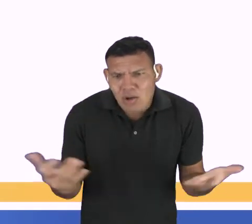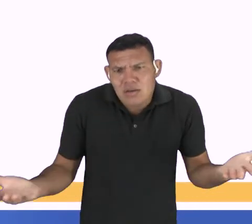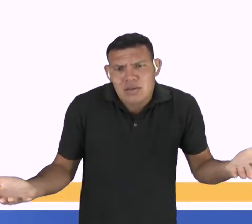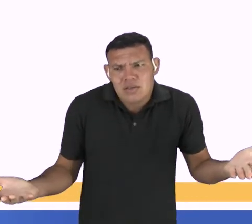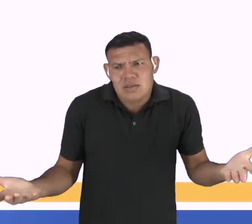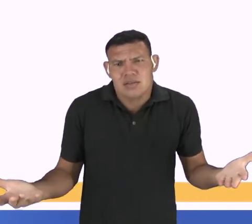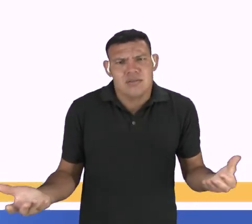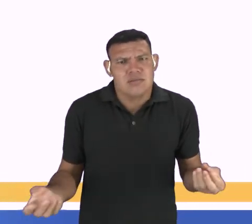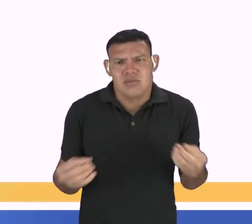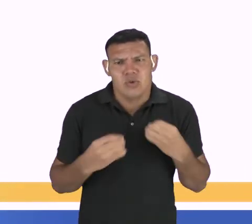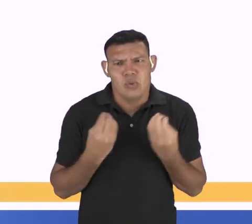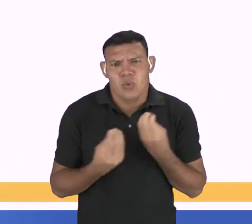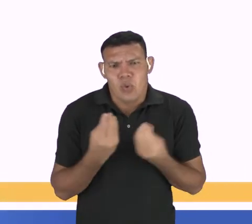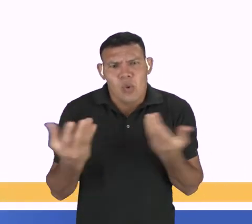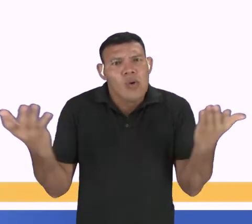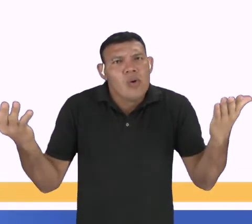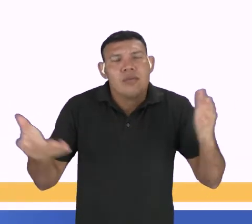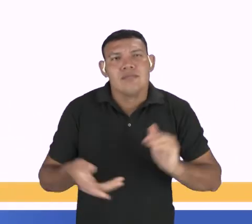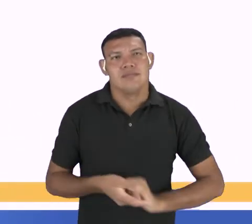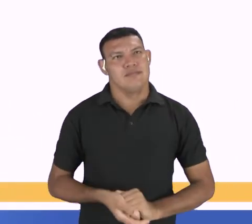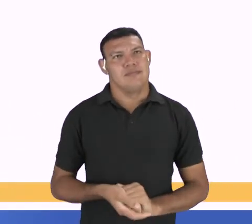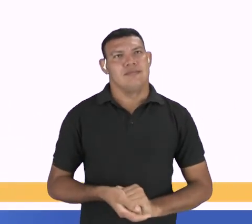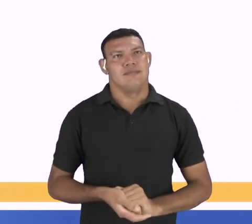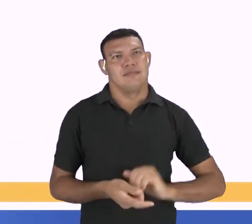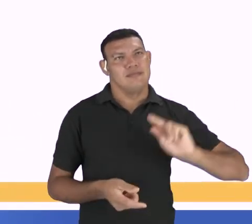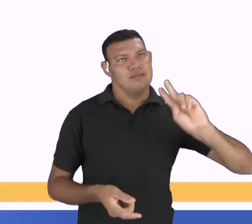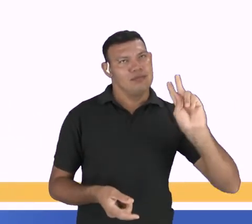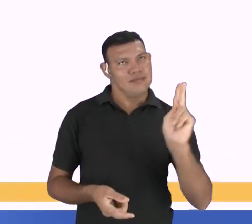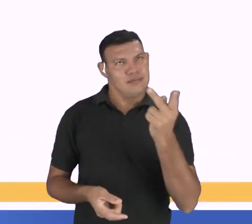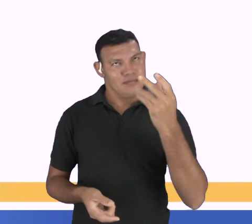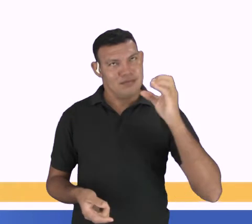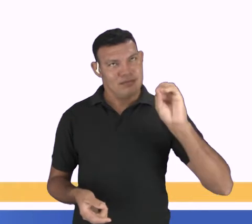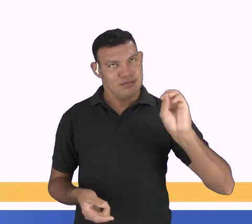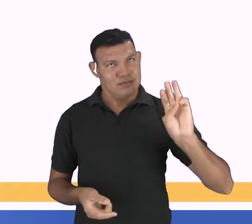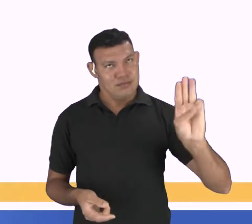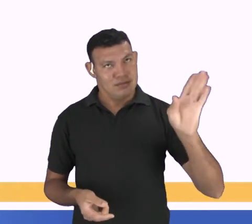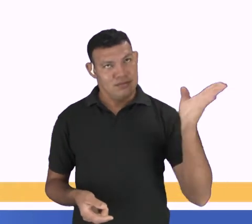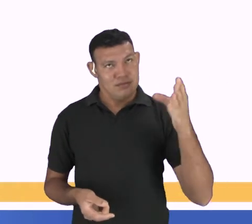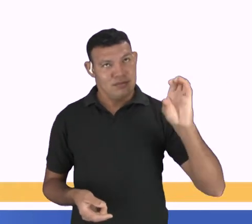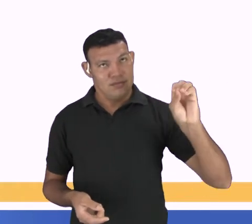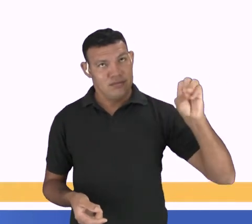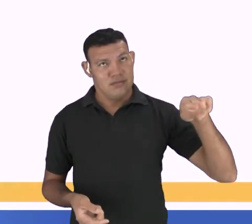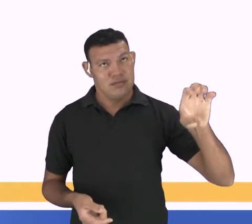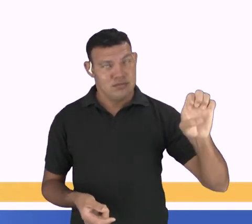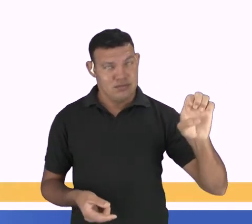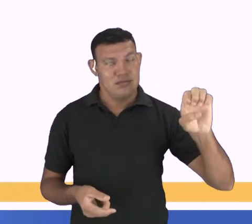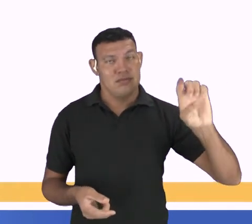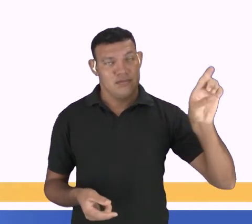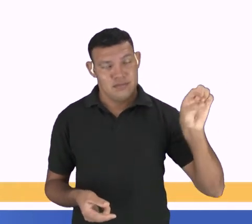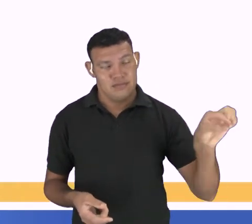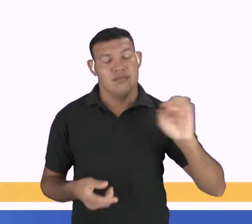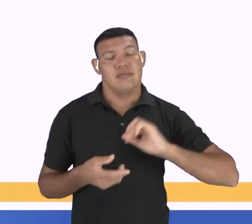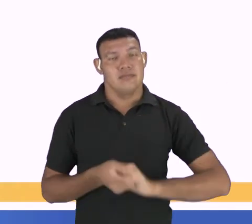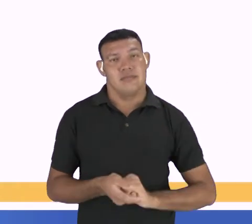pode? Como foi isso? Então how come é essa expressão de espanto, de surpresa, de indagação, ok?